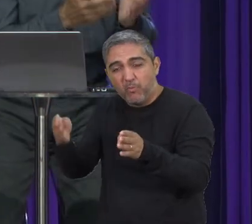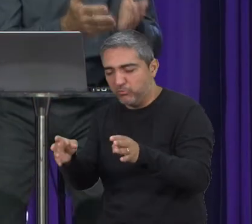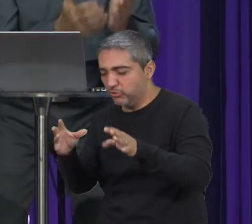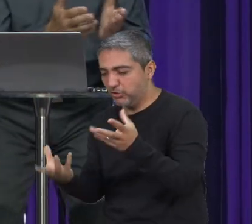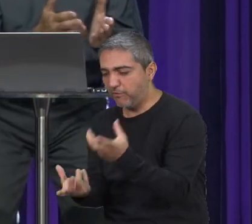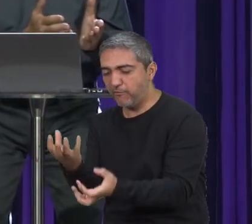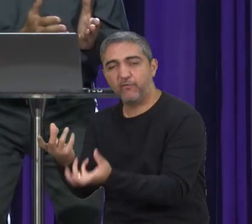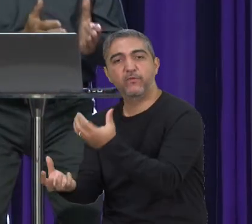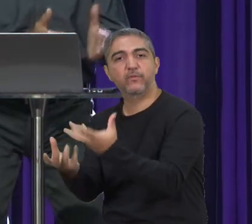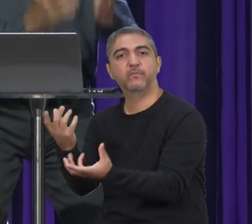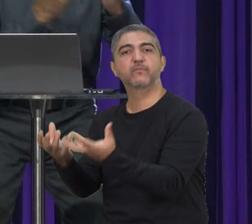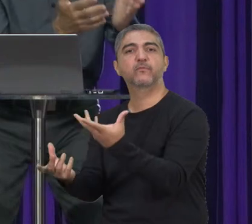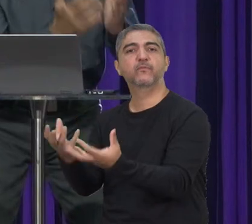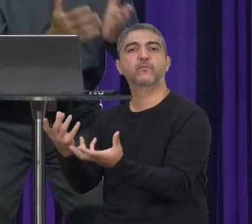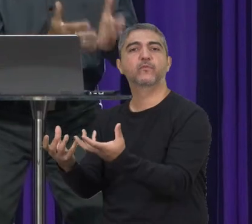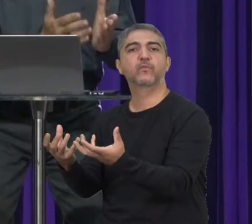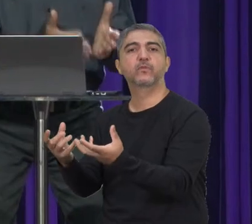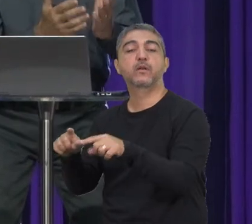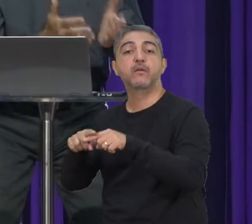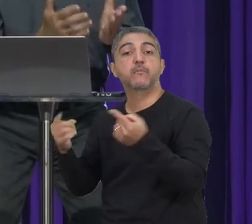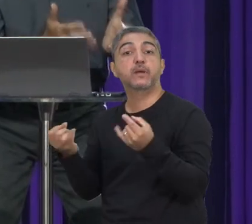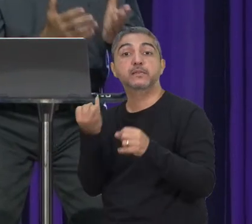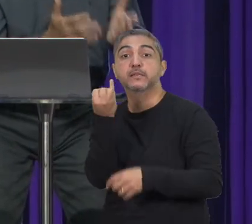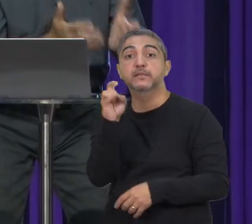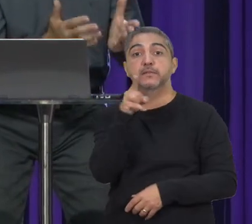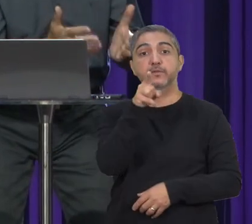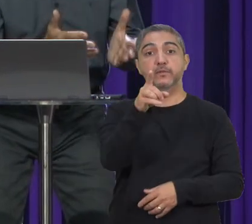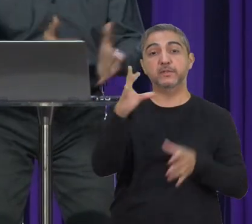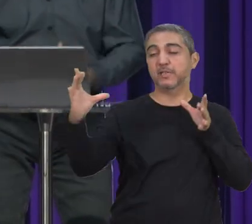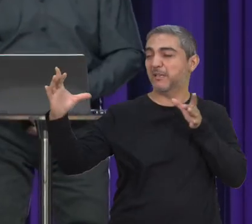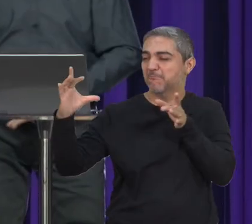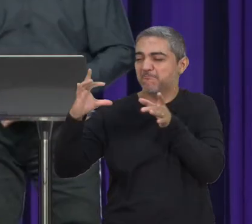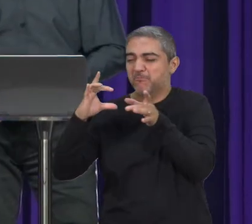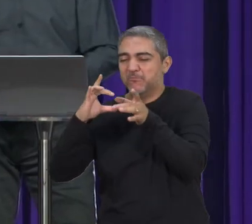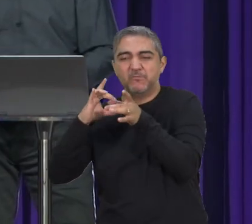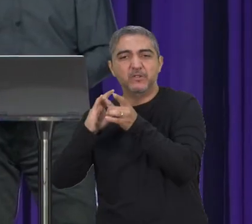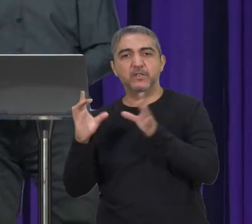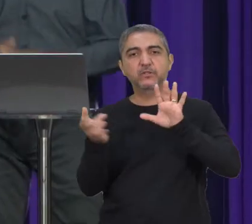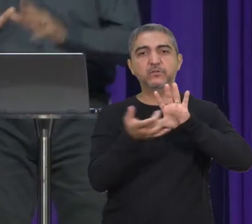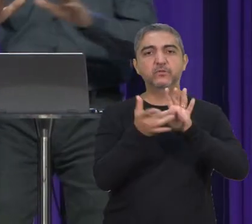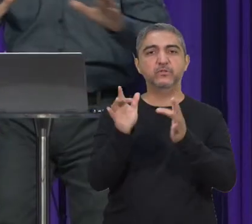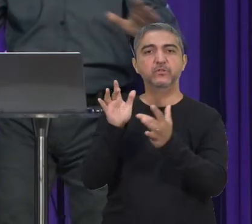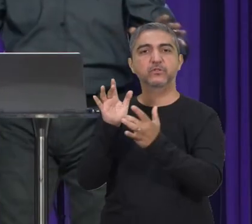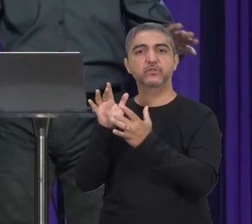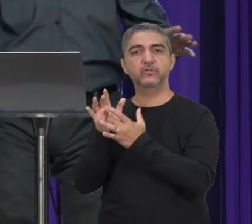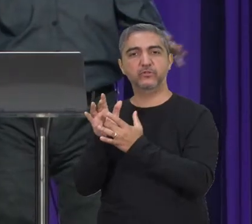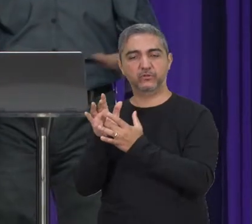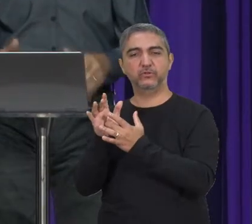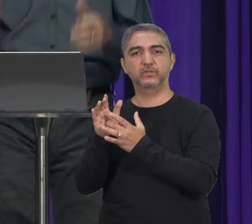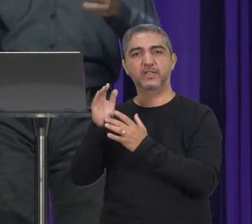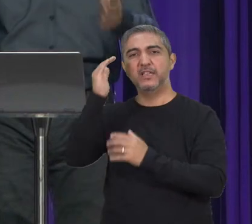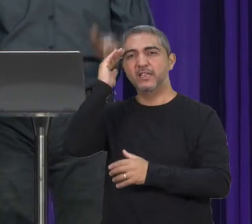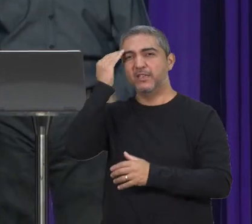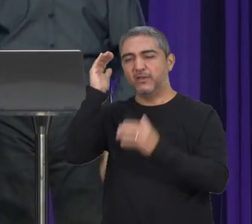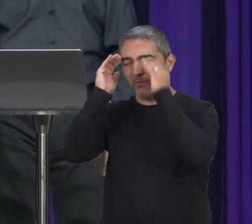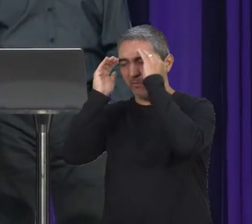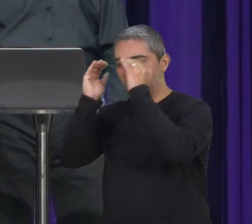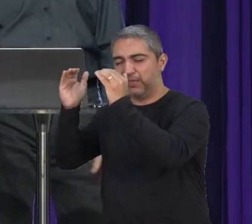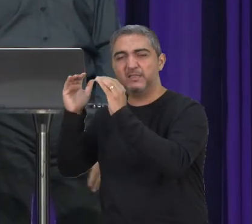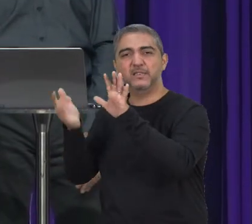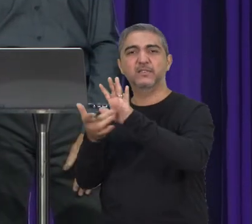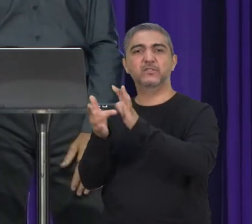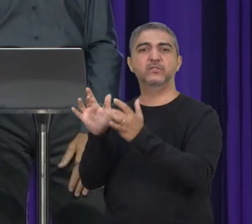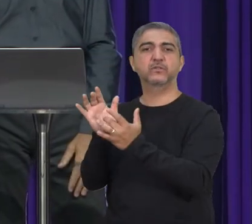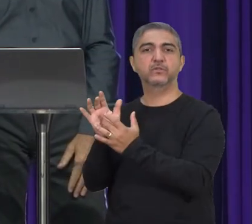Mas se vocês permanecerem em mim e as minhas palavras permanecerem em vocês, pedirão o que quiserem e isso lhes